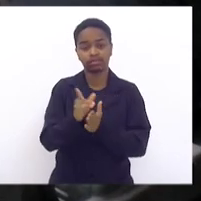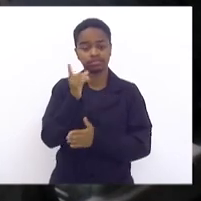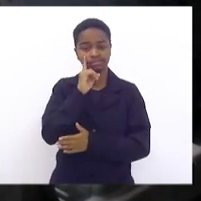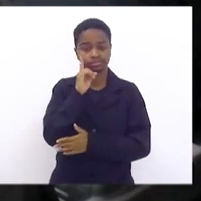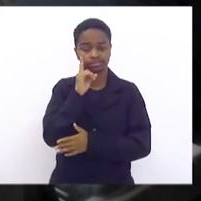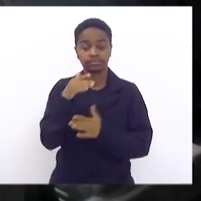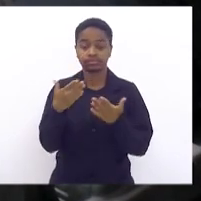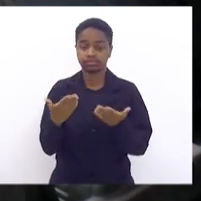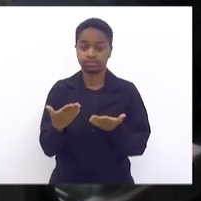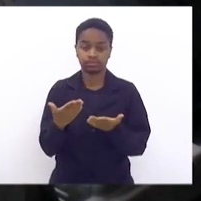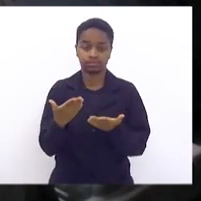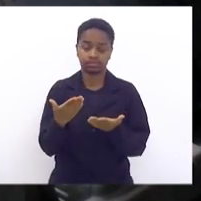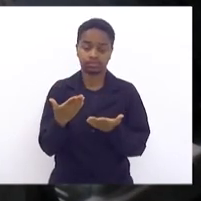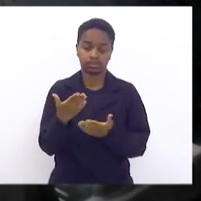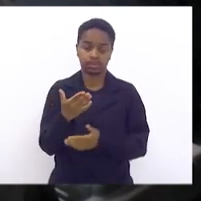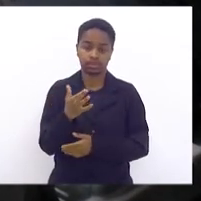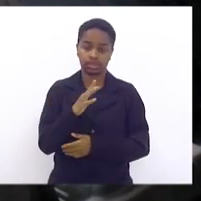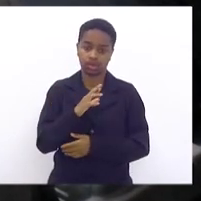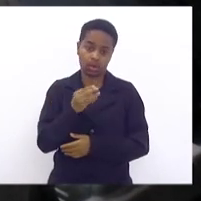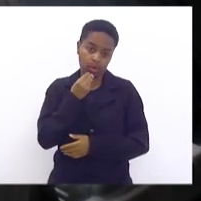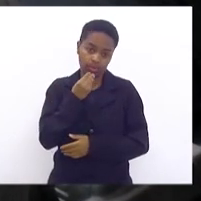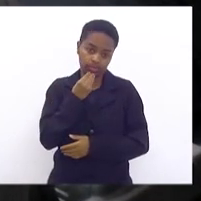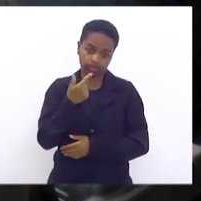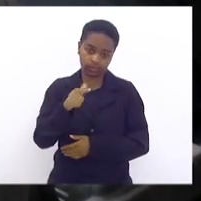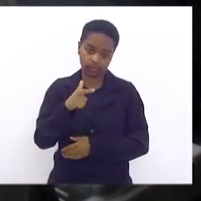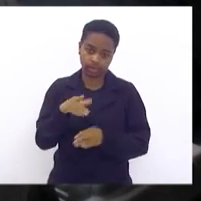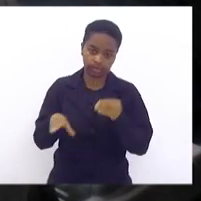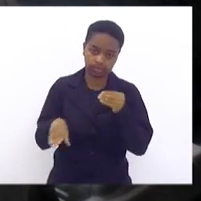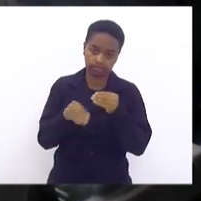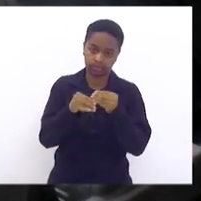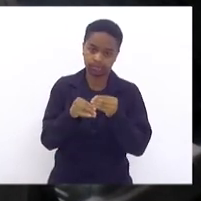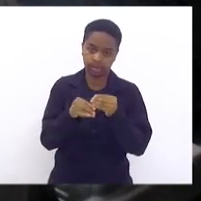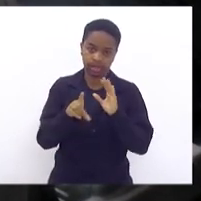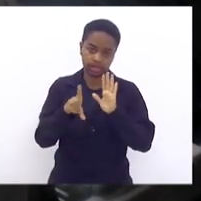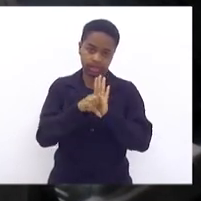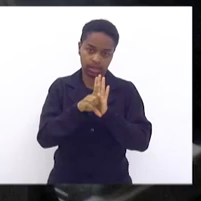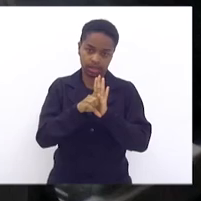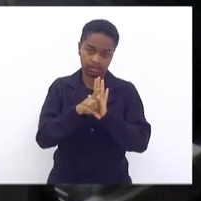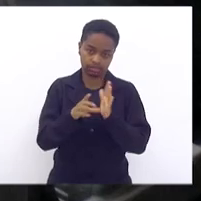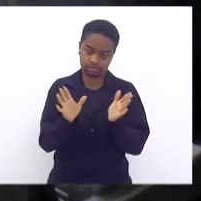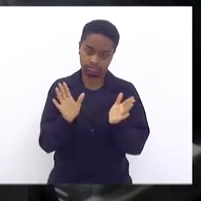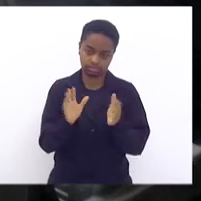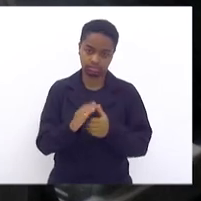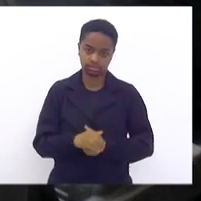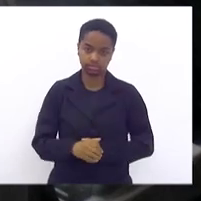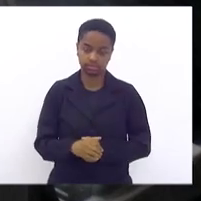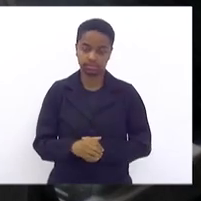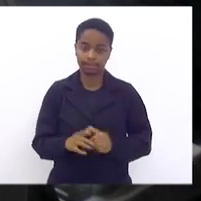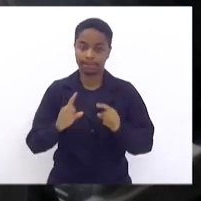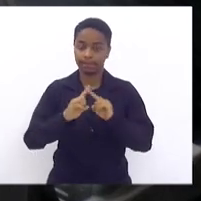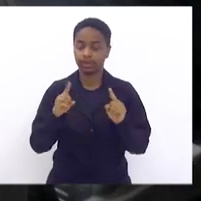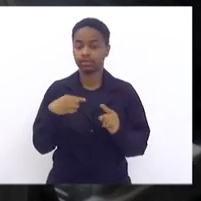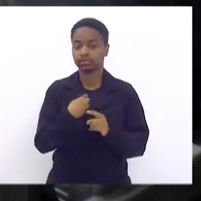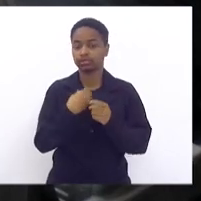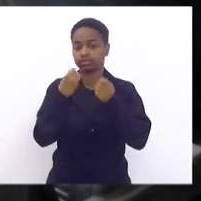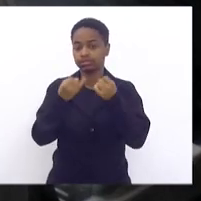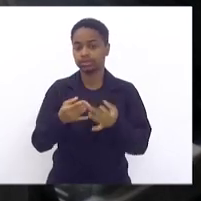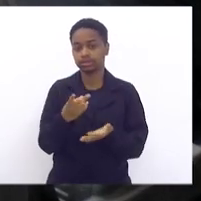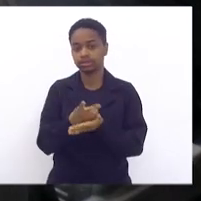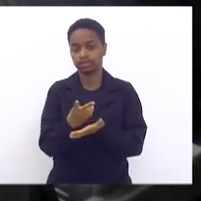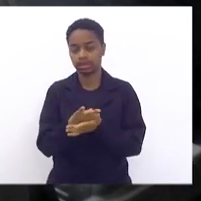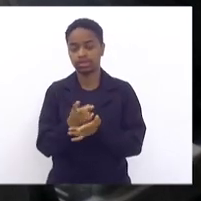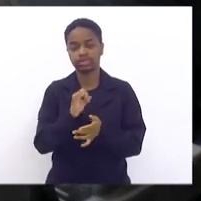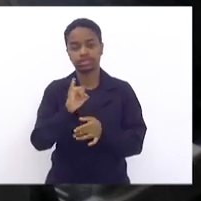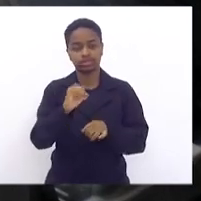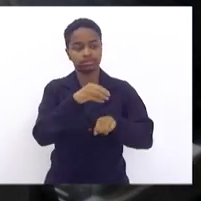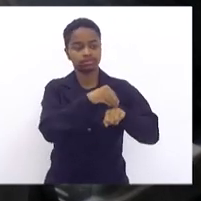era essa, por óbvio, não estava ali constando do rol. E a gente sempre esclarece isso nas formações para os